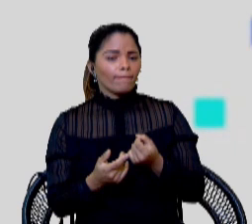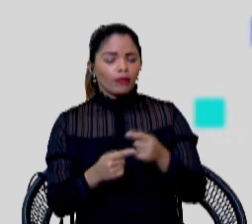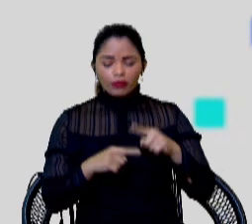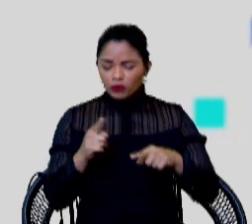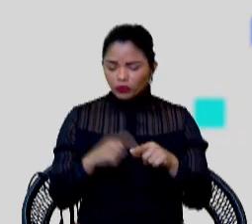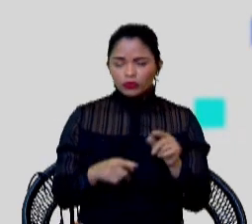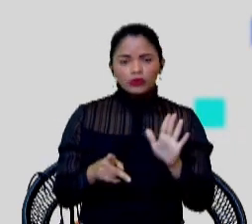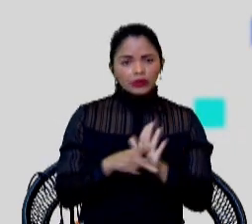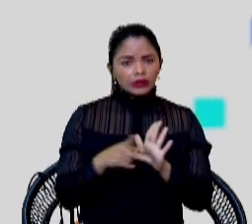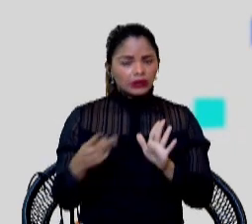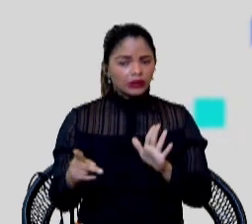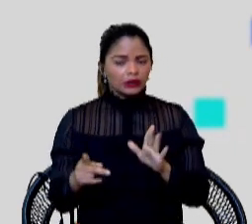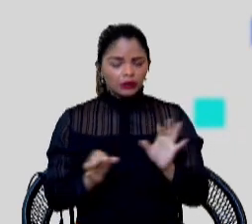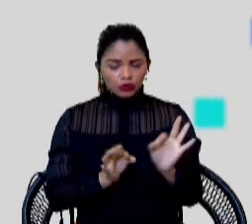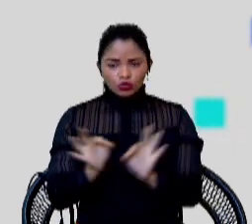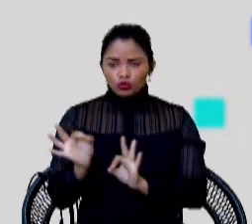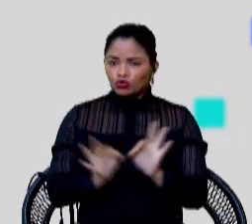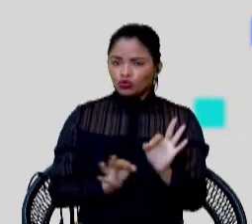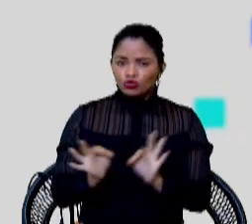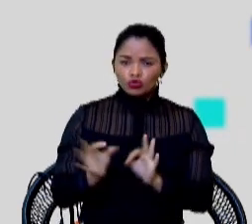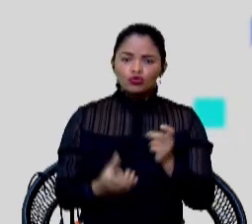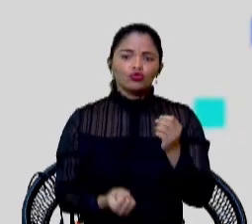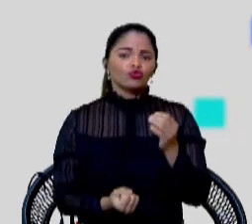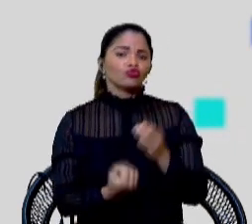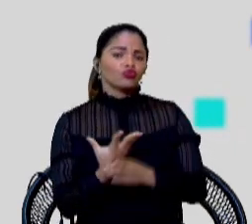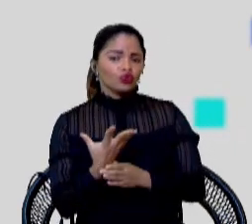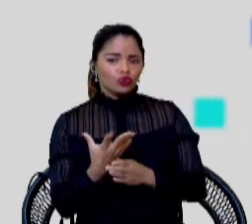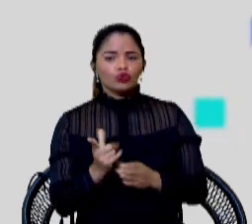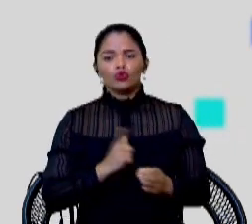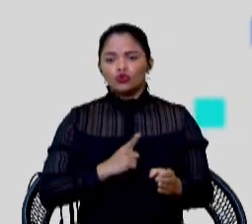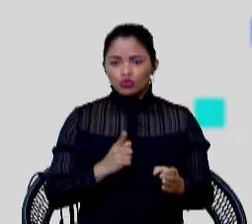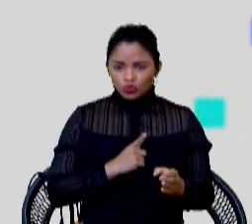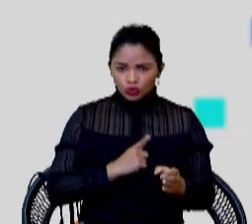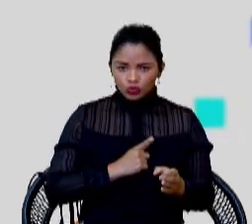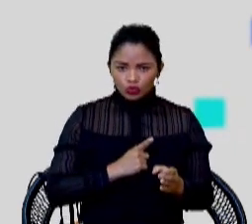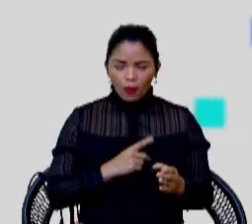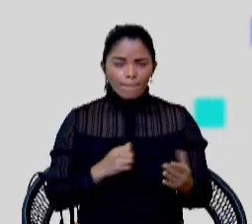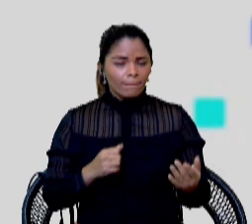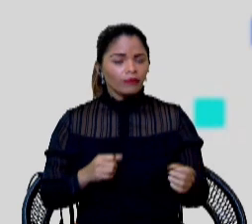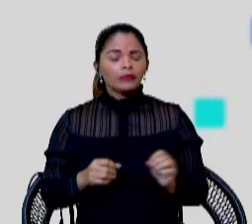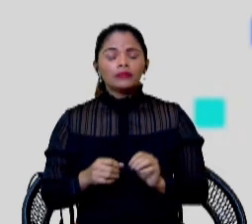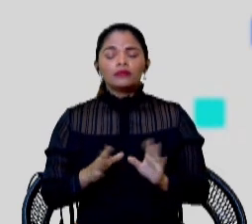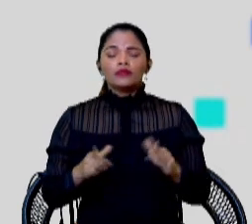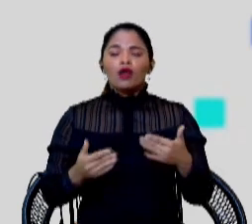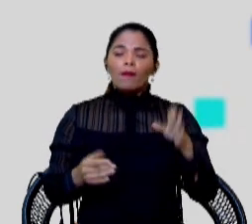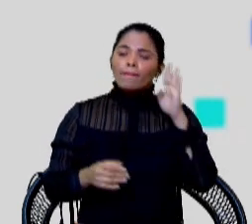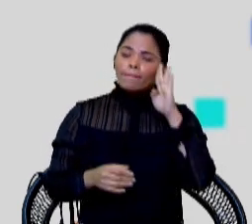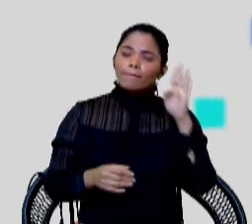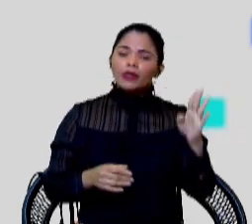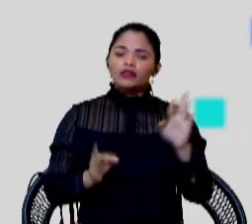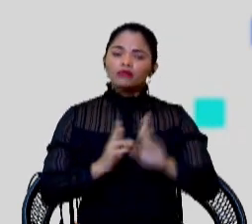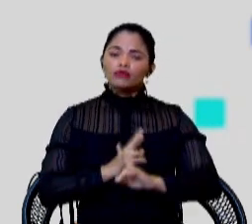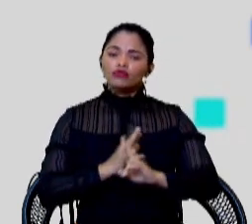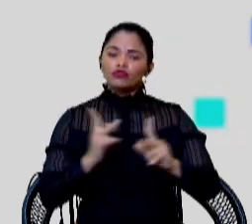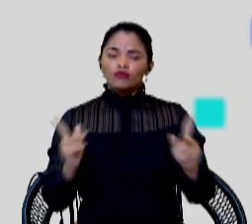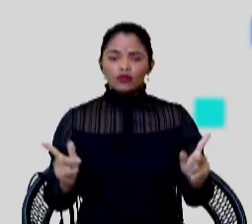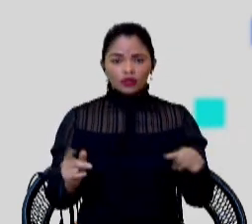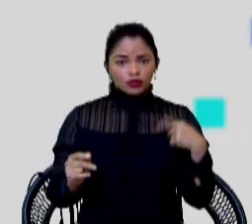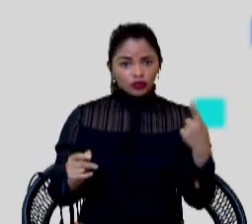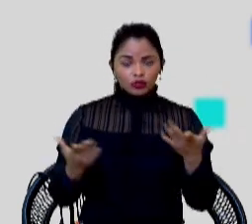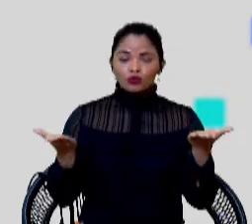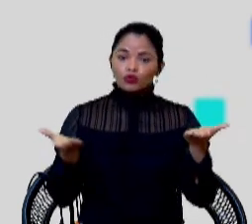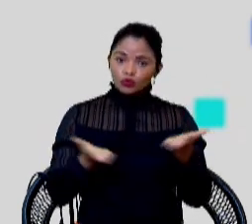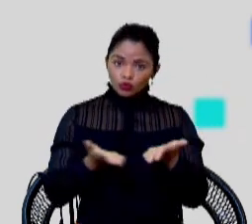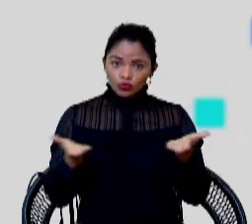eu vou lá no gerenciador de anúncio e crio um anúncio segmentado com base nisso, que é o principal diferencial que a gente tem